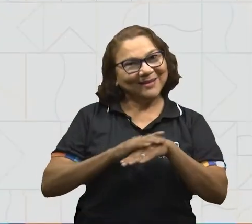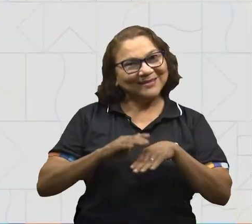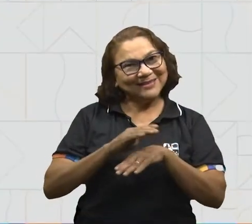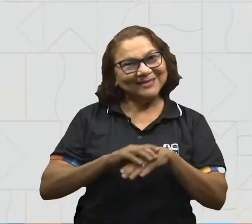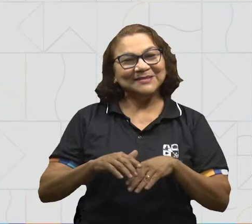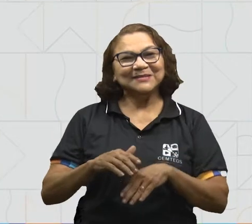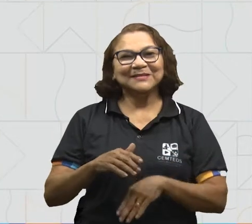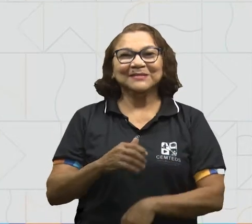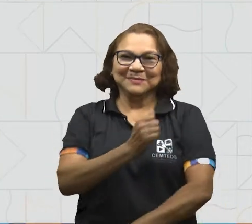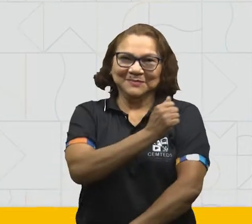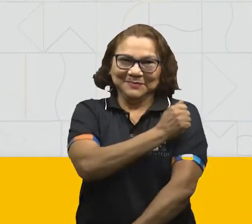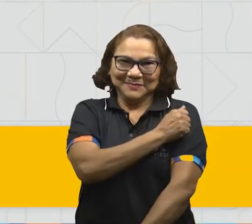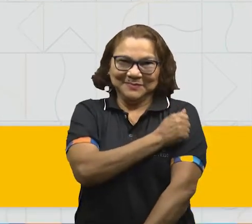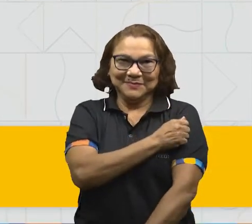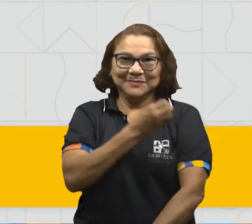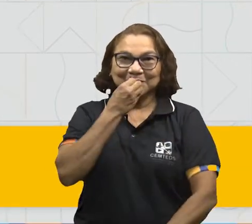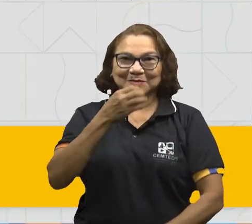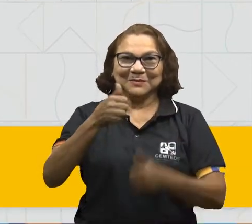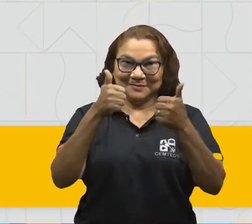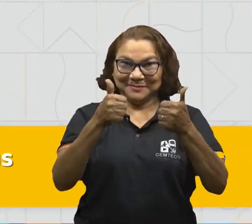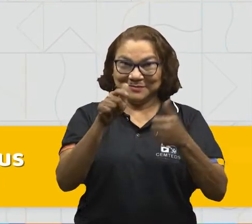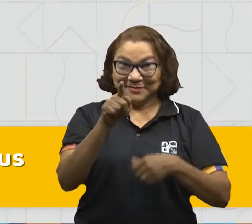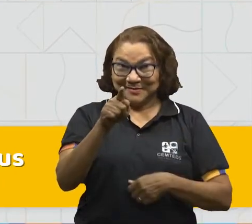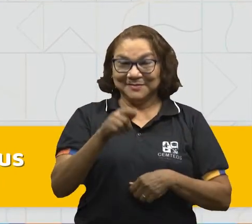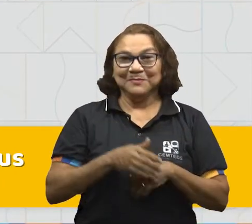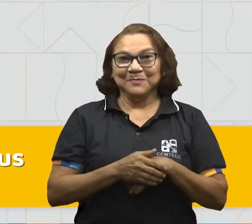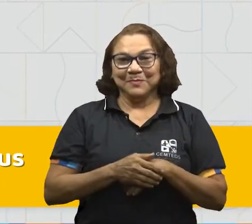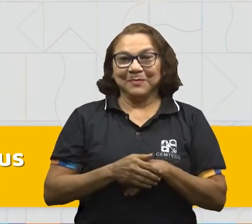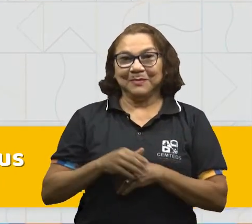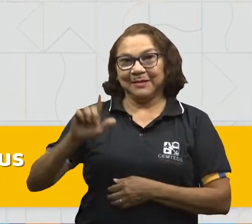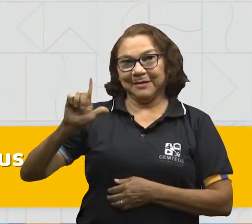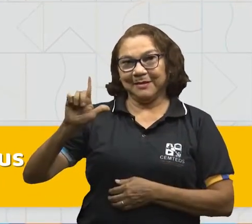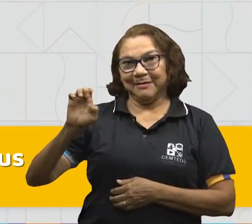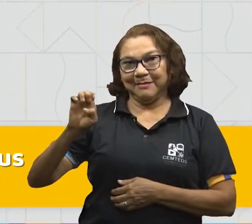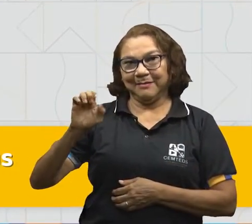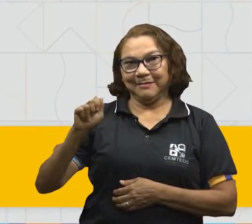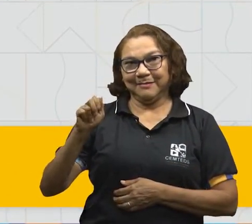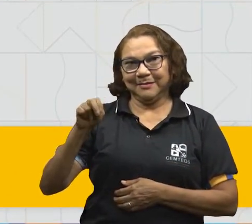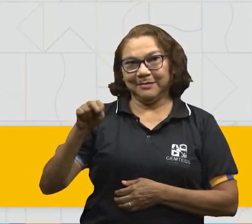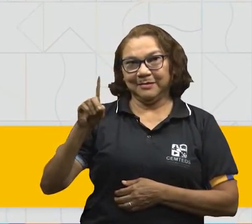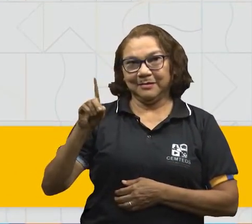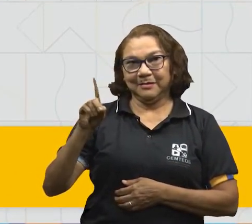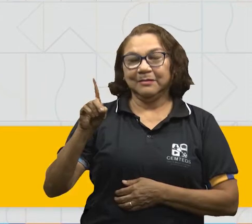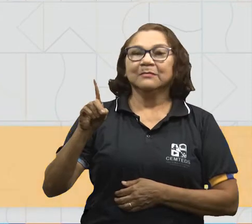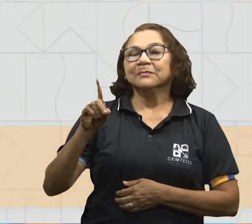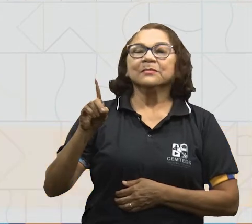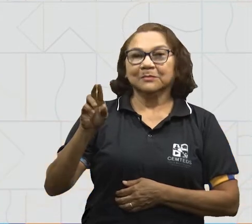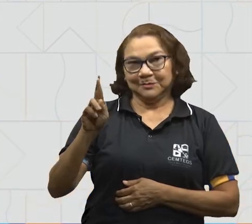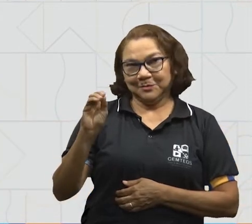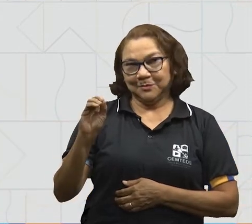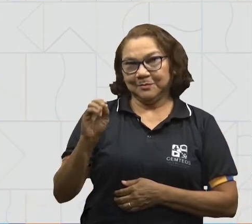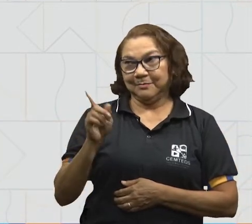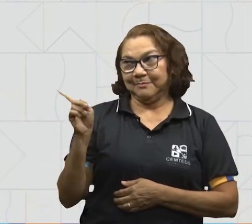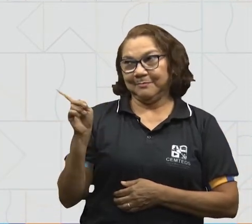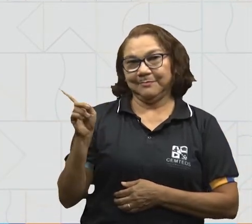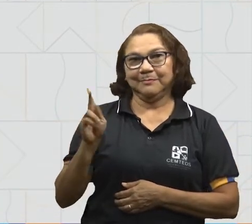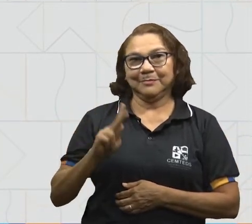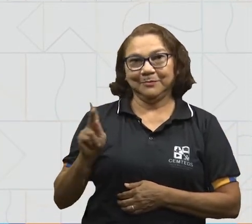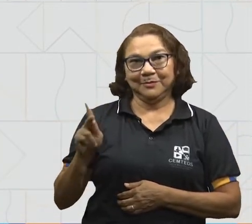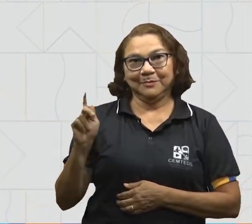Olá, dedicado aluno! Tudo bem com você? Eu sou o professor Leandro Guimil. O meu sinal é...